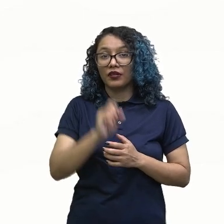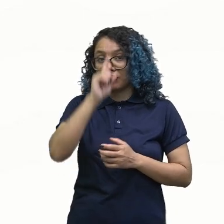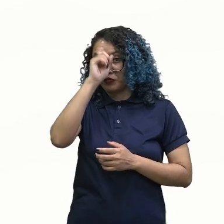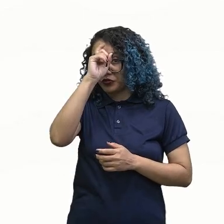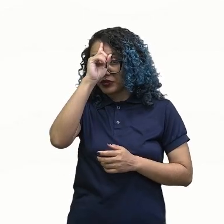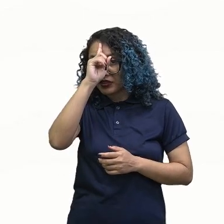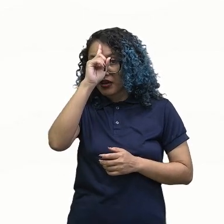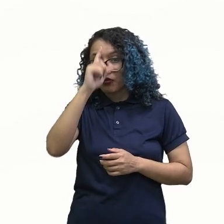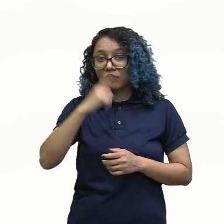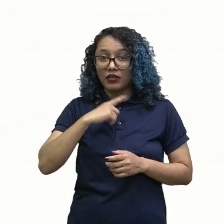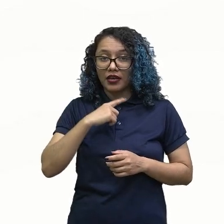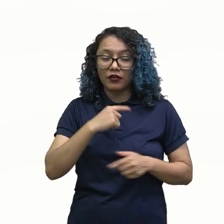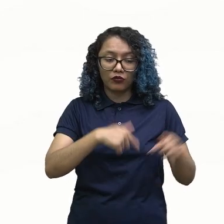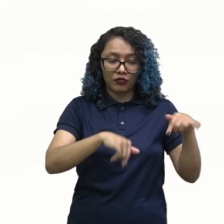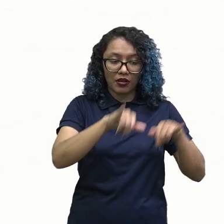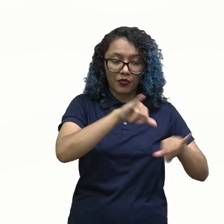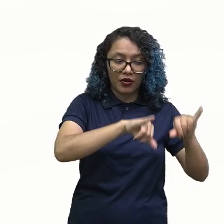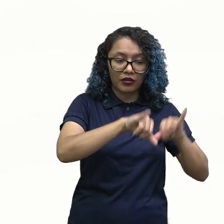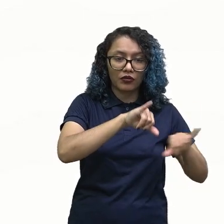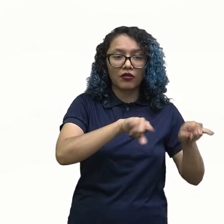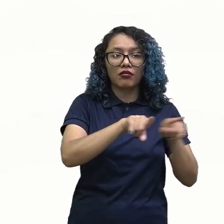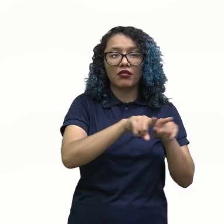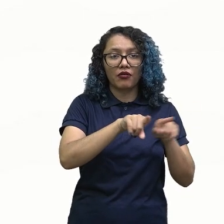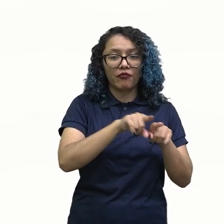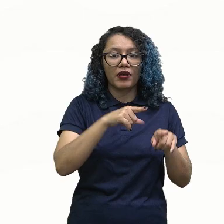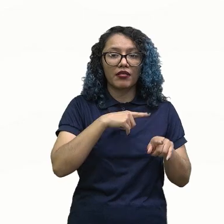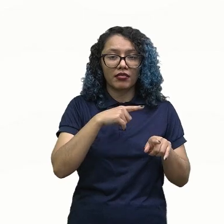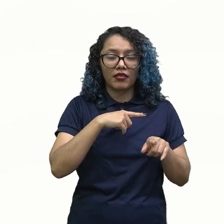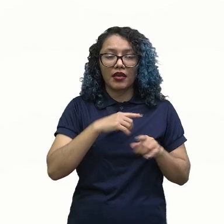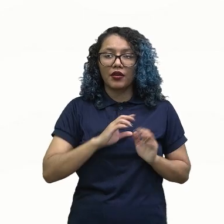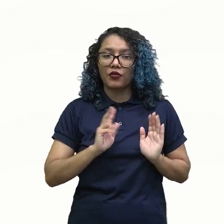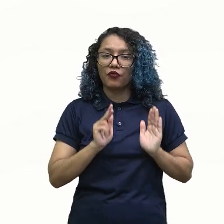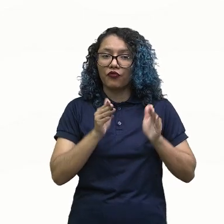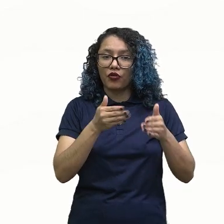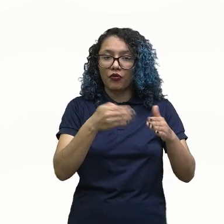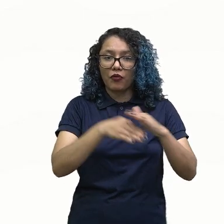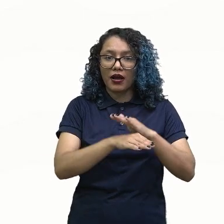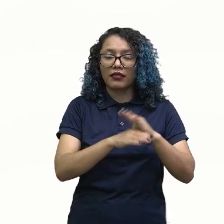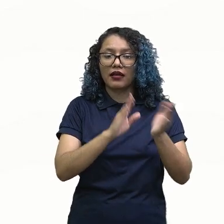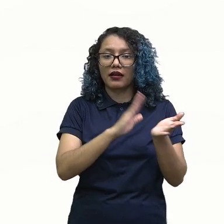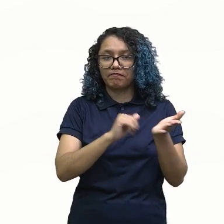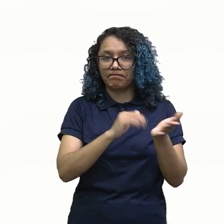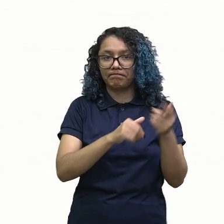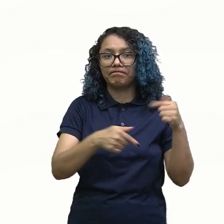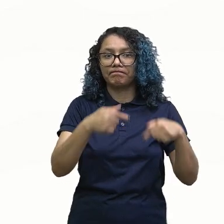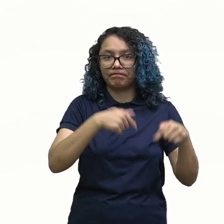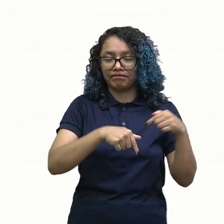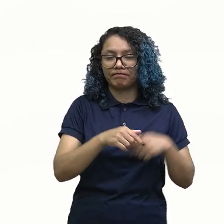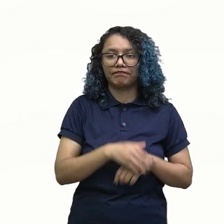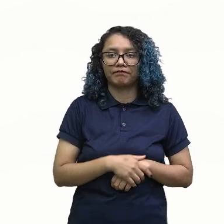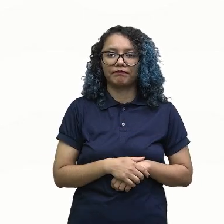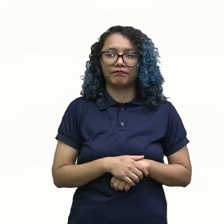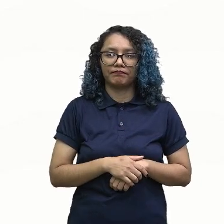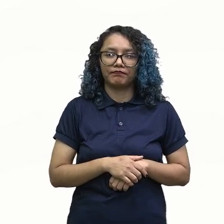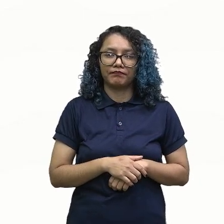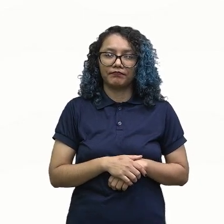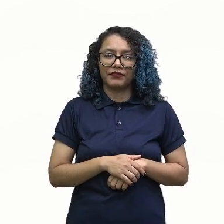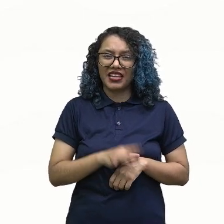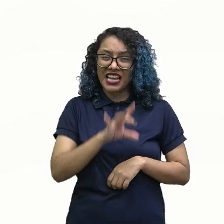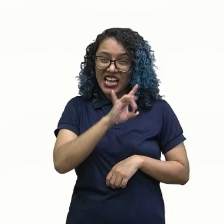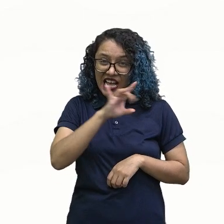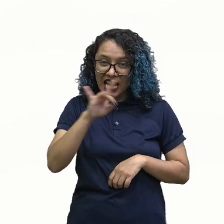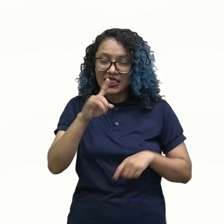laboratório específico para resíduos químicos, tá? Mas a gente está falando de cada